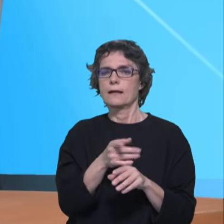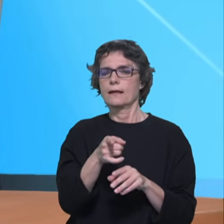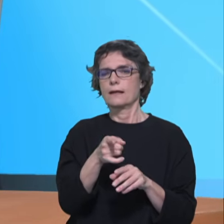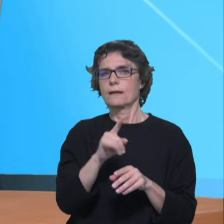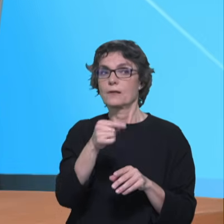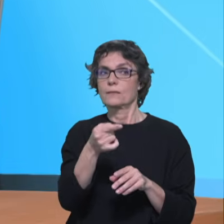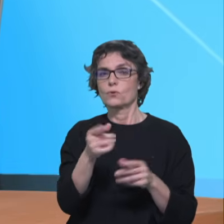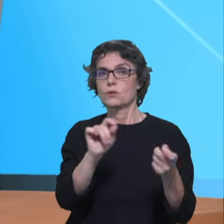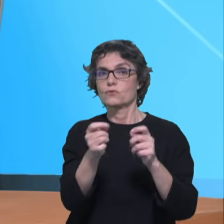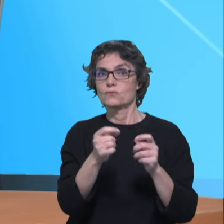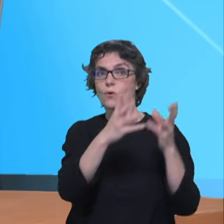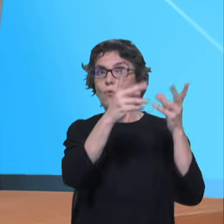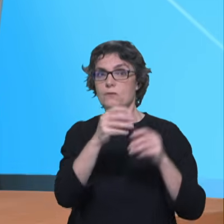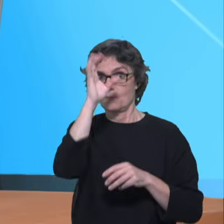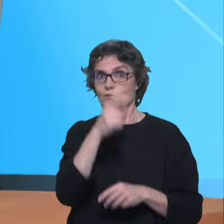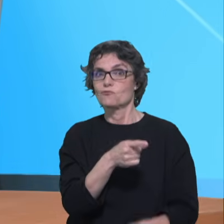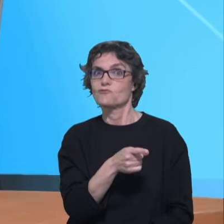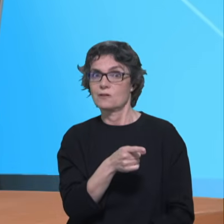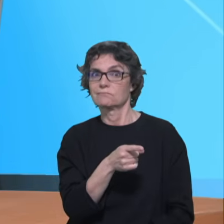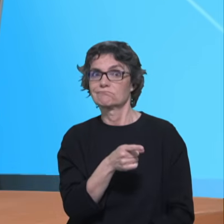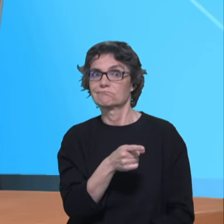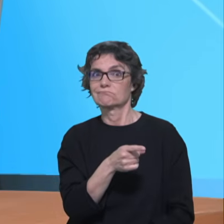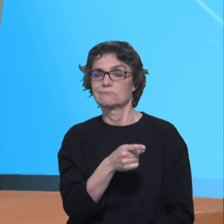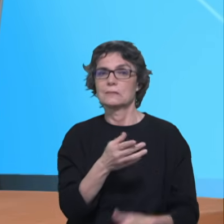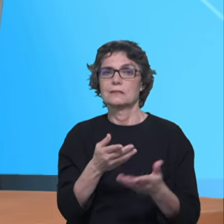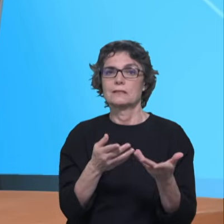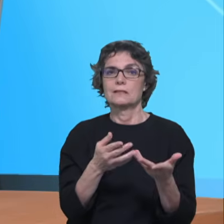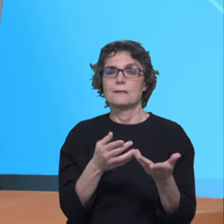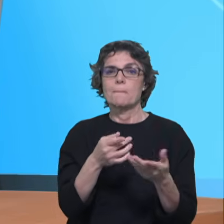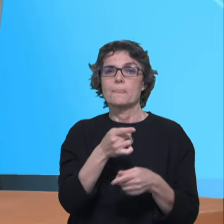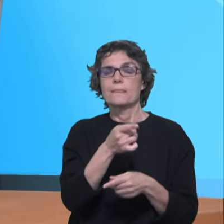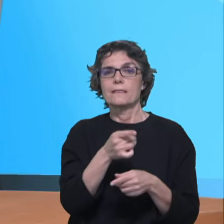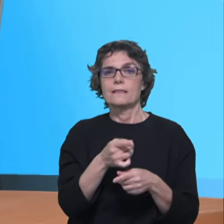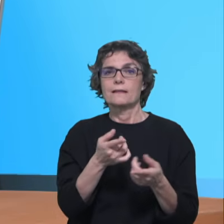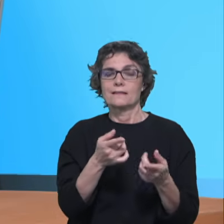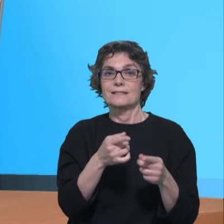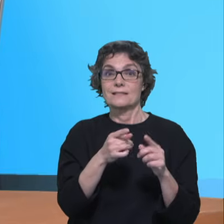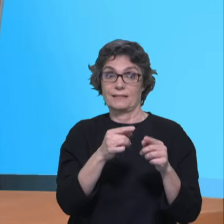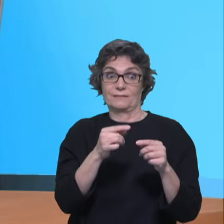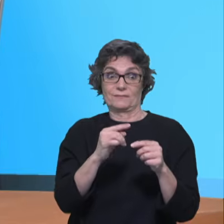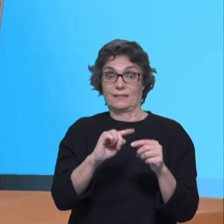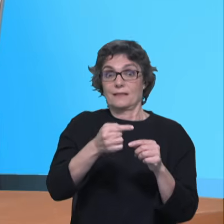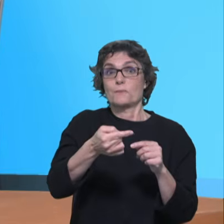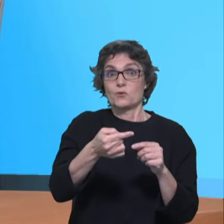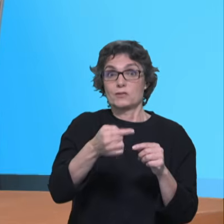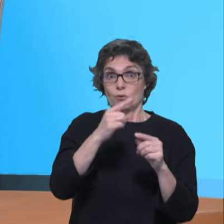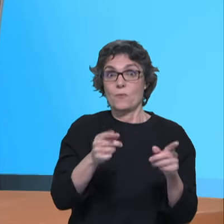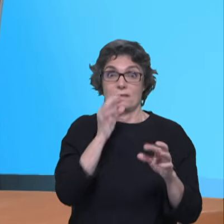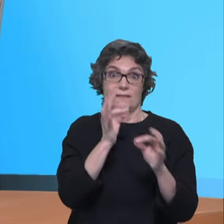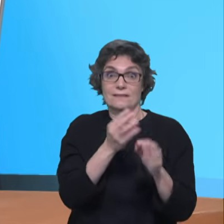do Estado, que começa ali no rearranque da sessão legislativa em